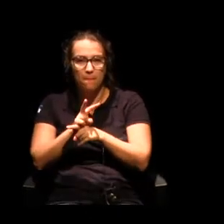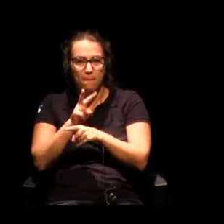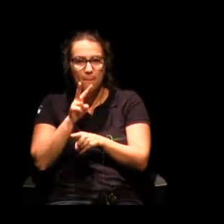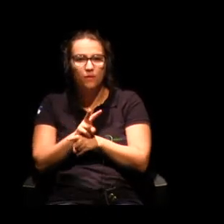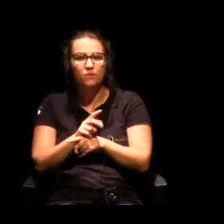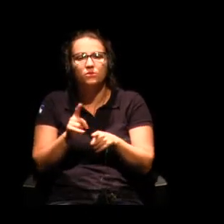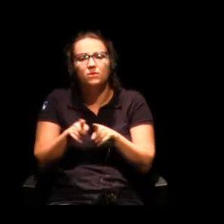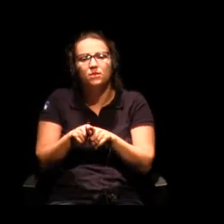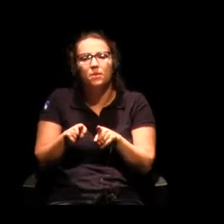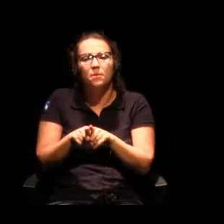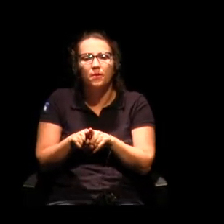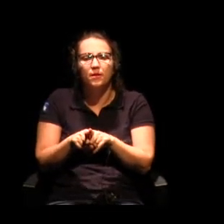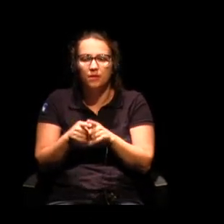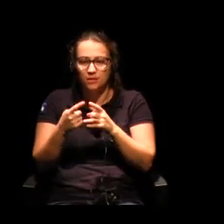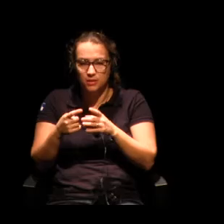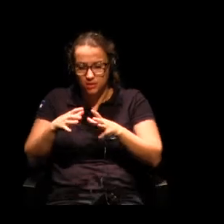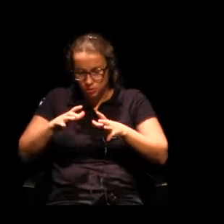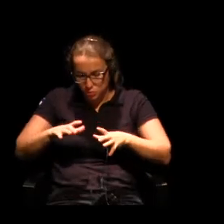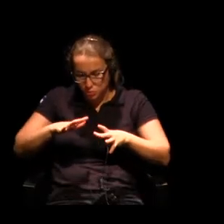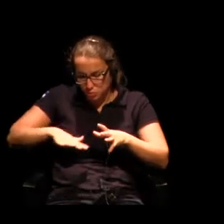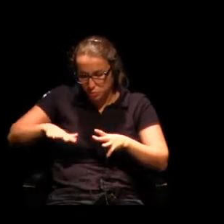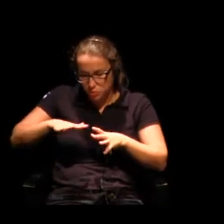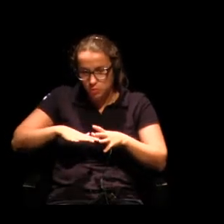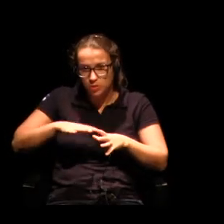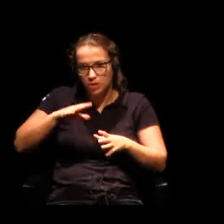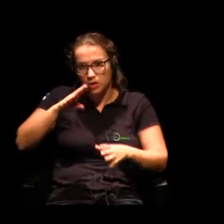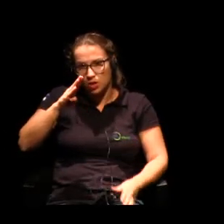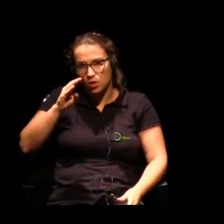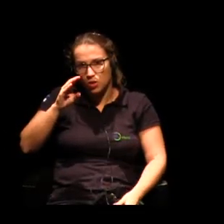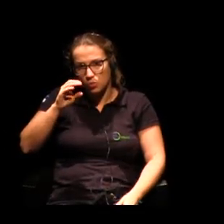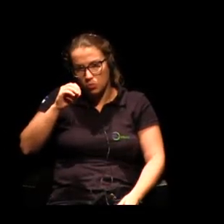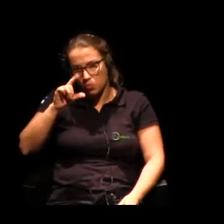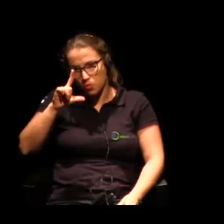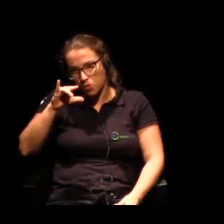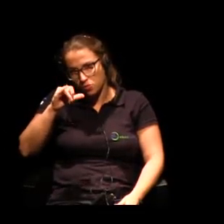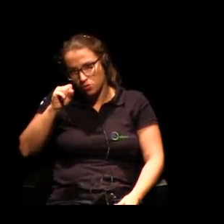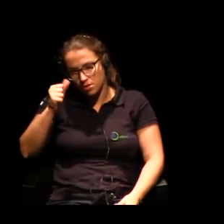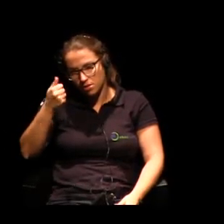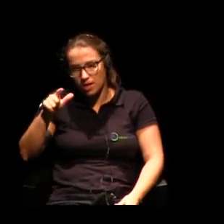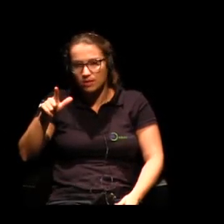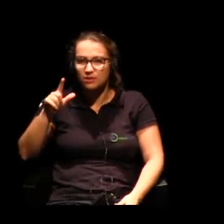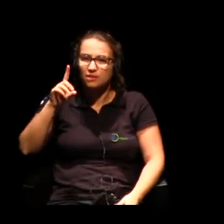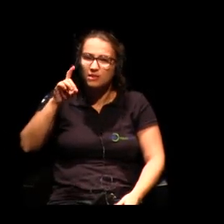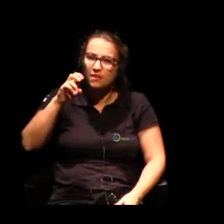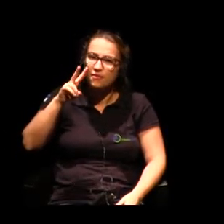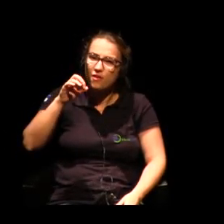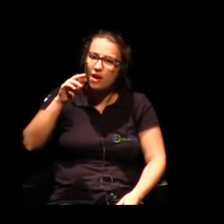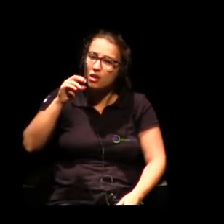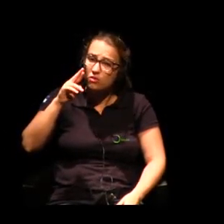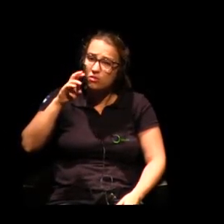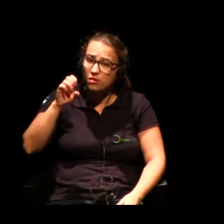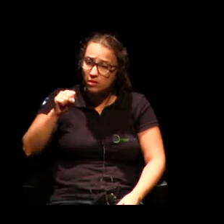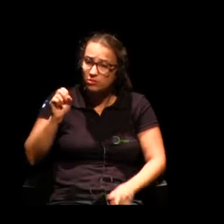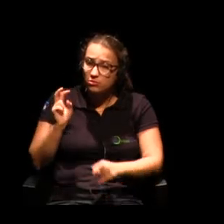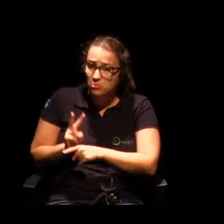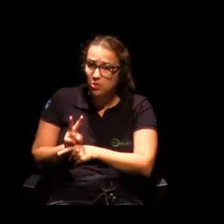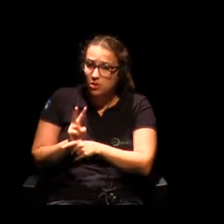de ação. Está protegendo também o New York Stock Exchange, a Bolsa de Valores de Nova York.